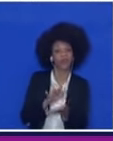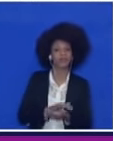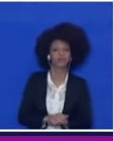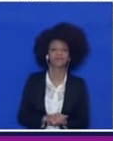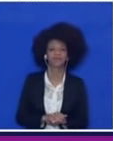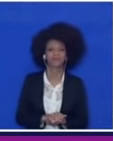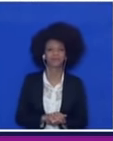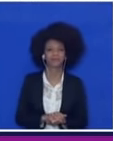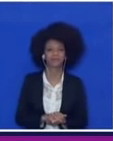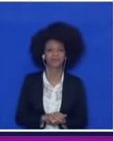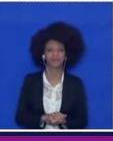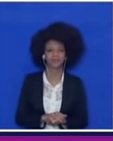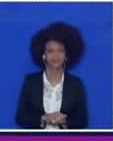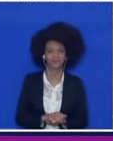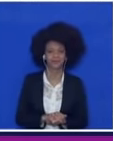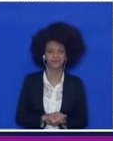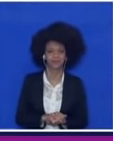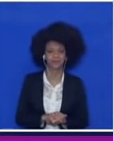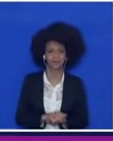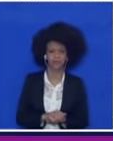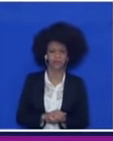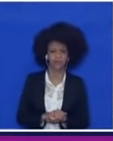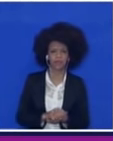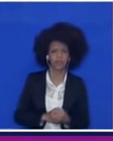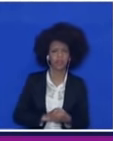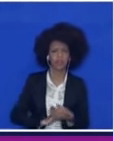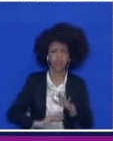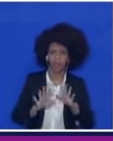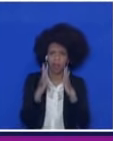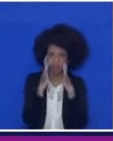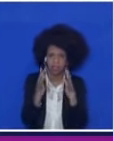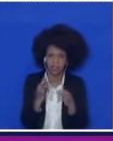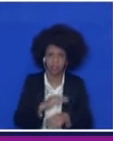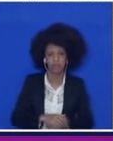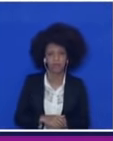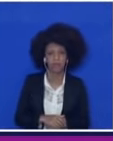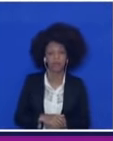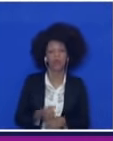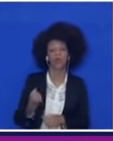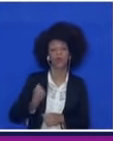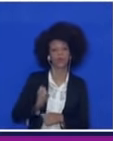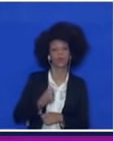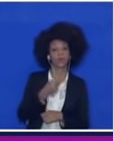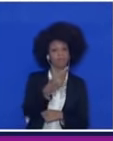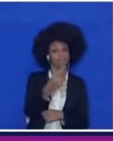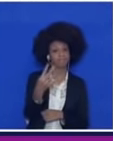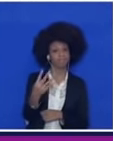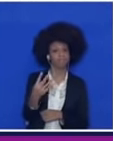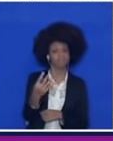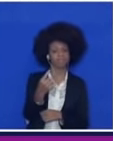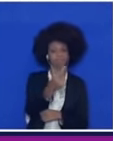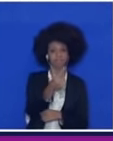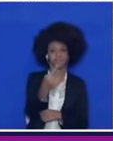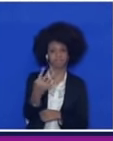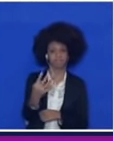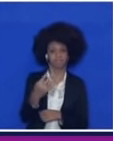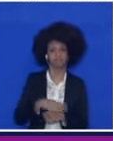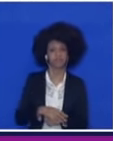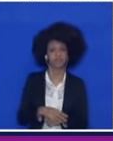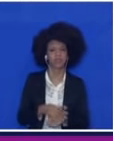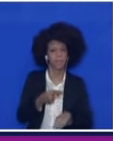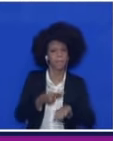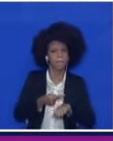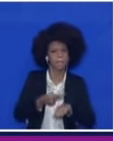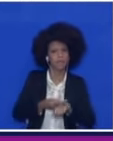Fácil. É o concurso 2.121, vem chegando a primeira bola sorteada de hoje, número 14. Bola 14,